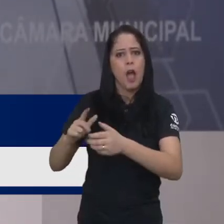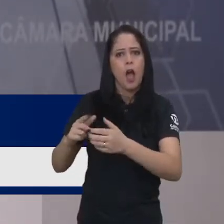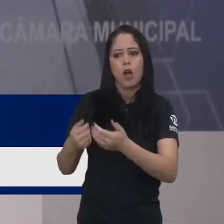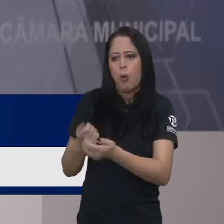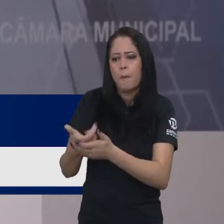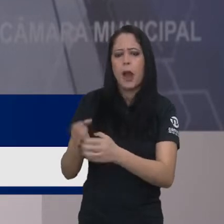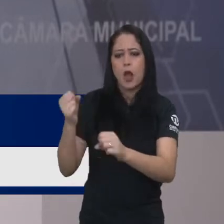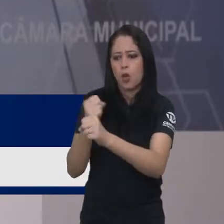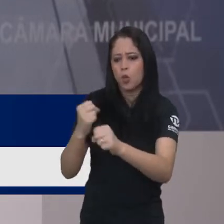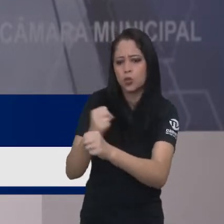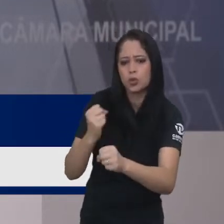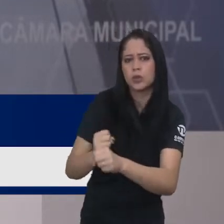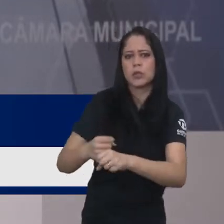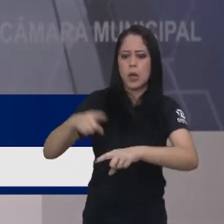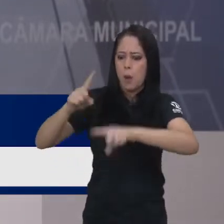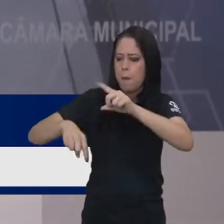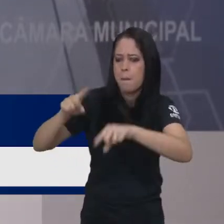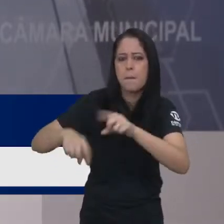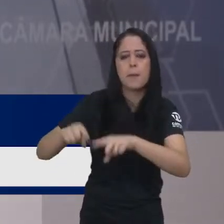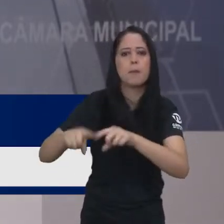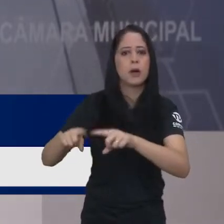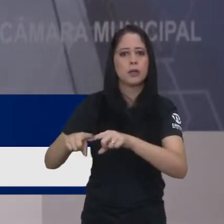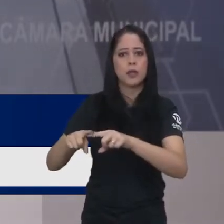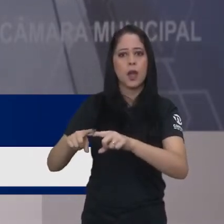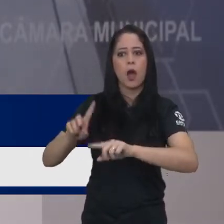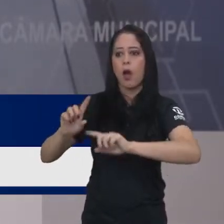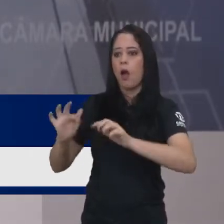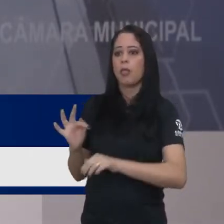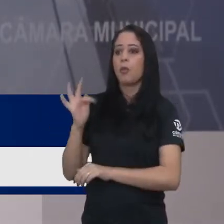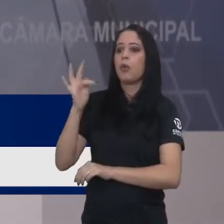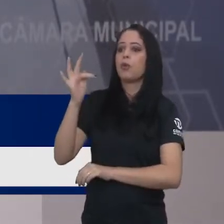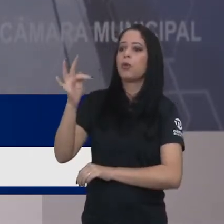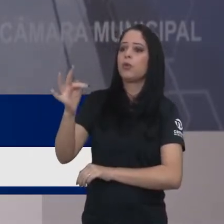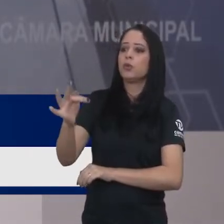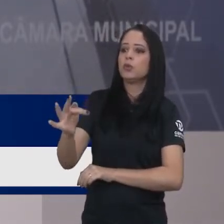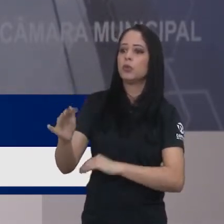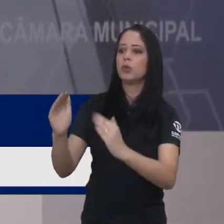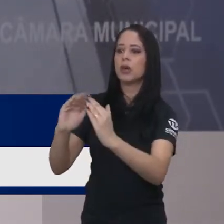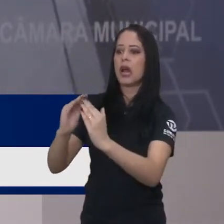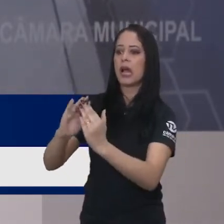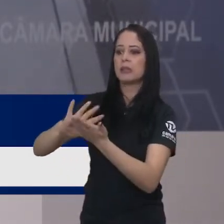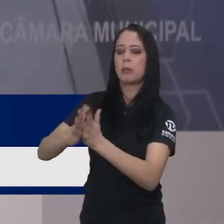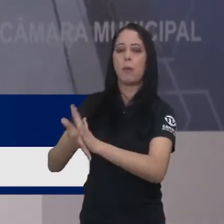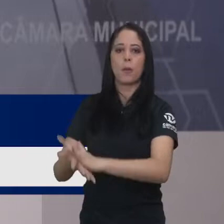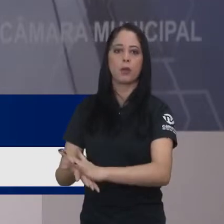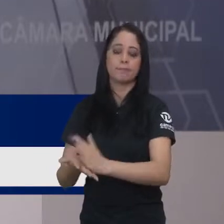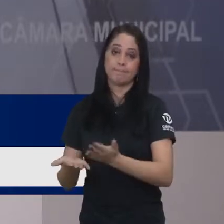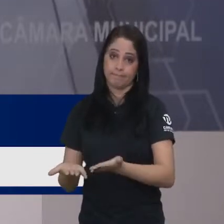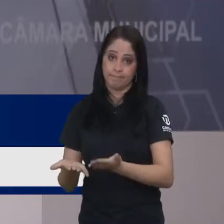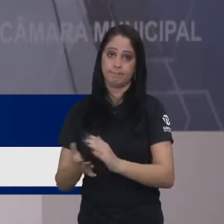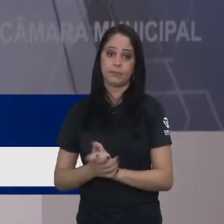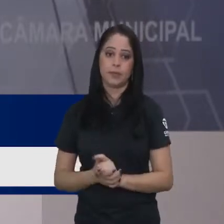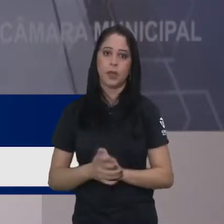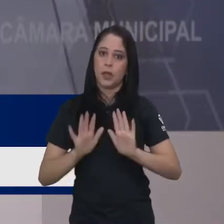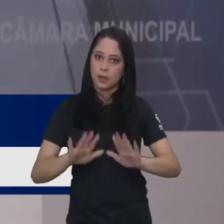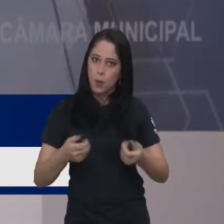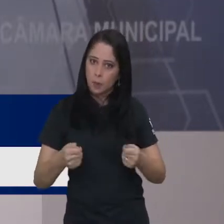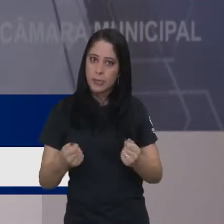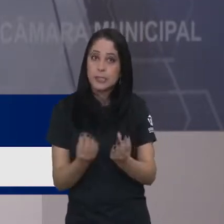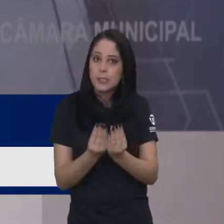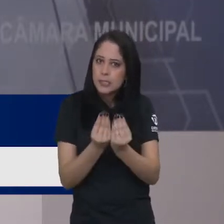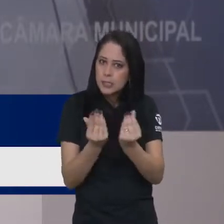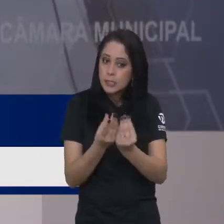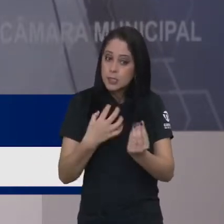movimentaram o comércio, compraram material de construção, mão de obra, e vem tudo isso desabado de dia para a noite. Então, assim, essas questões têm que ser